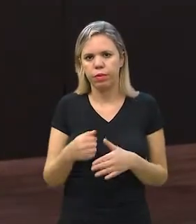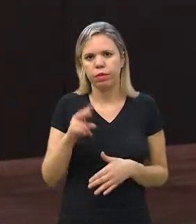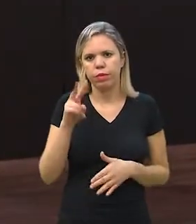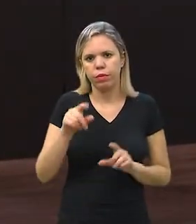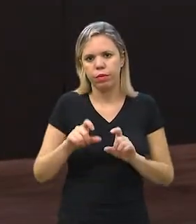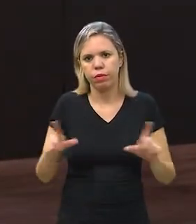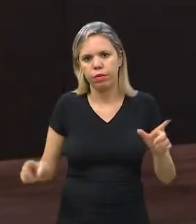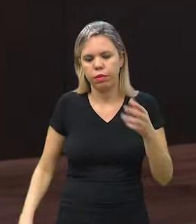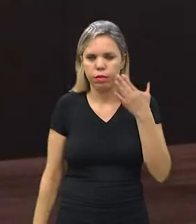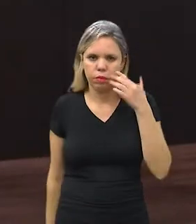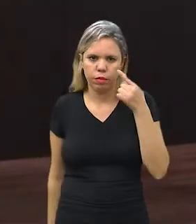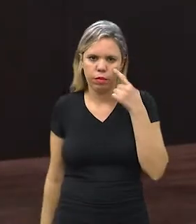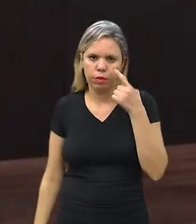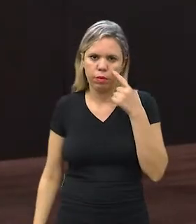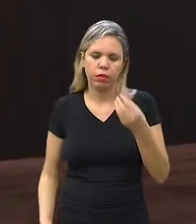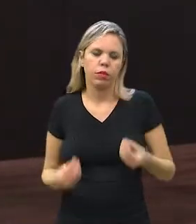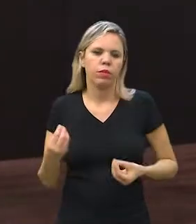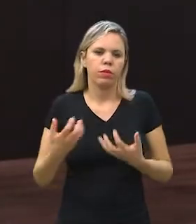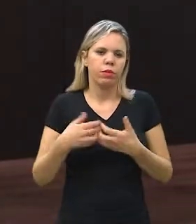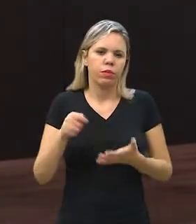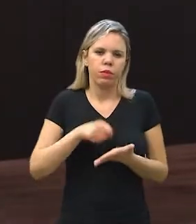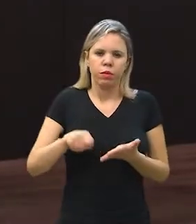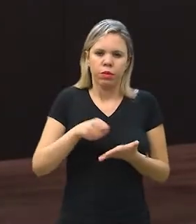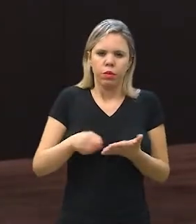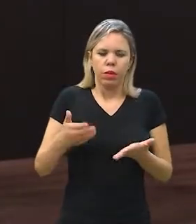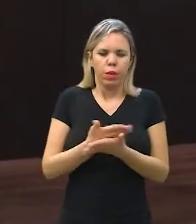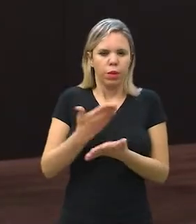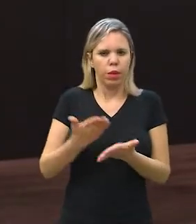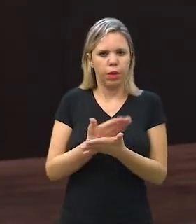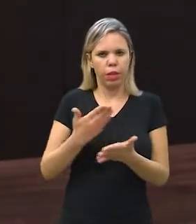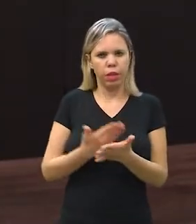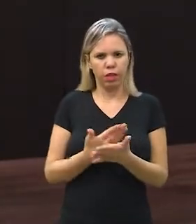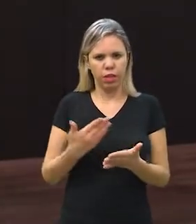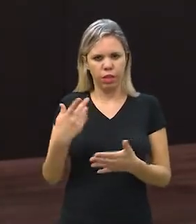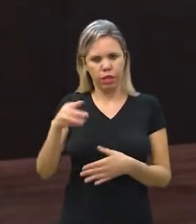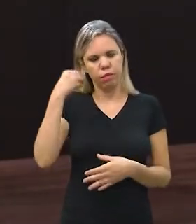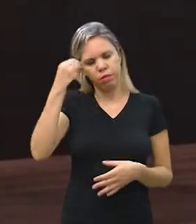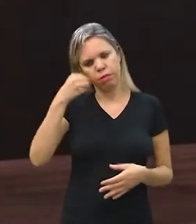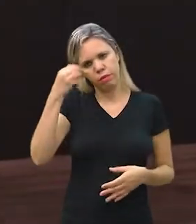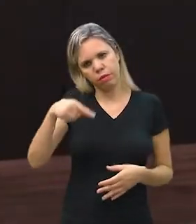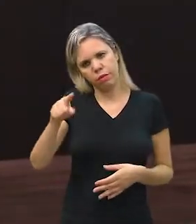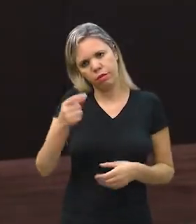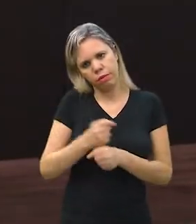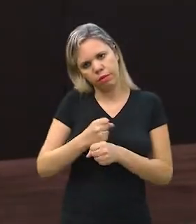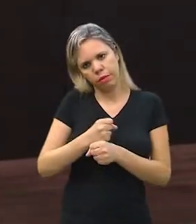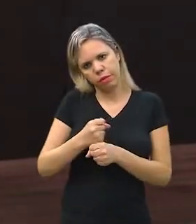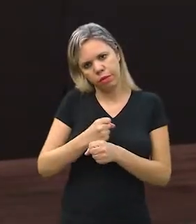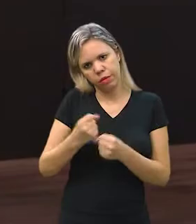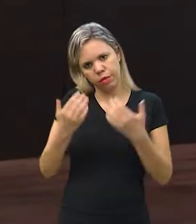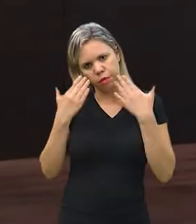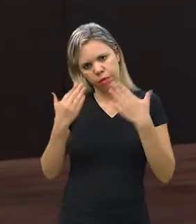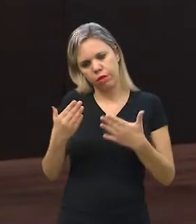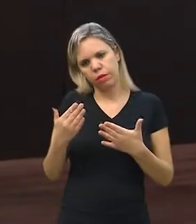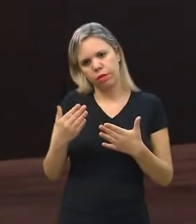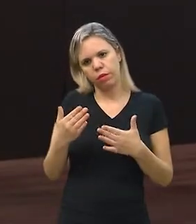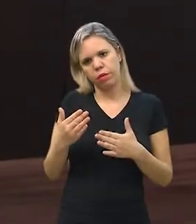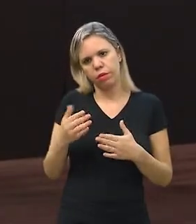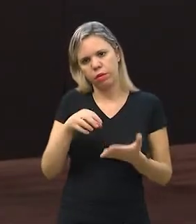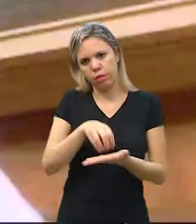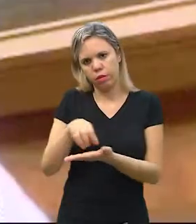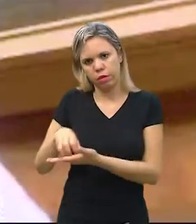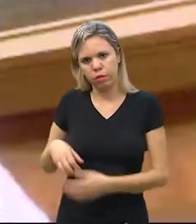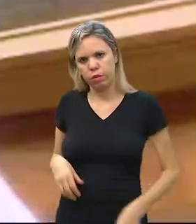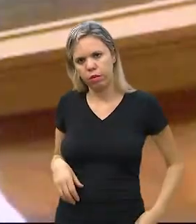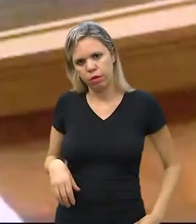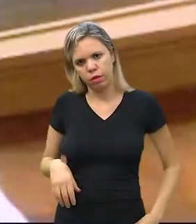para você dar aqui para o nosso telespectador, como foi escrever esse livro partindo da sua experiência de anos à frente de uma das